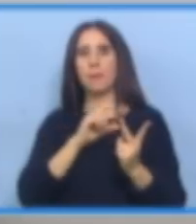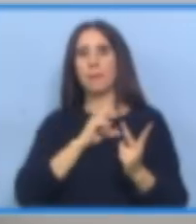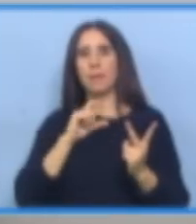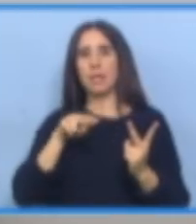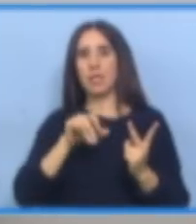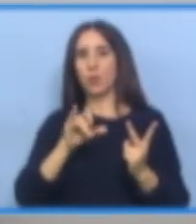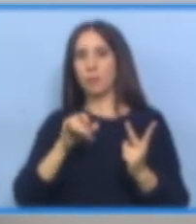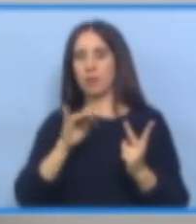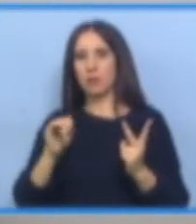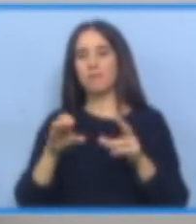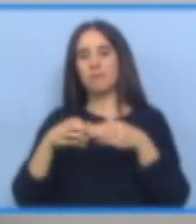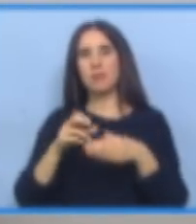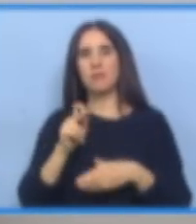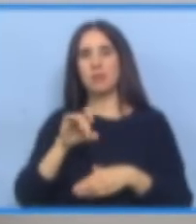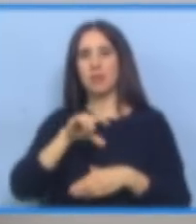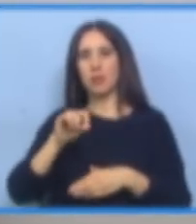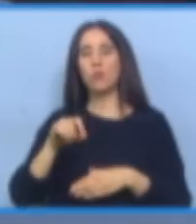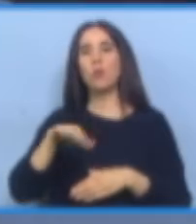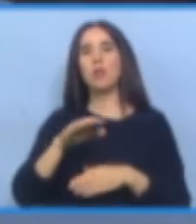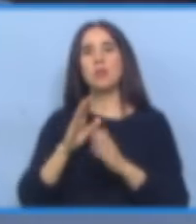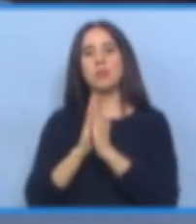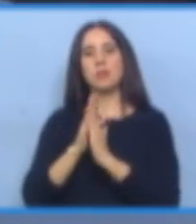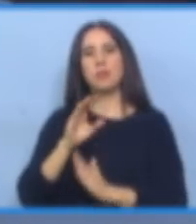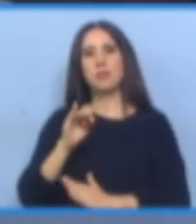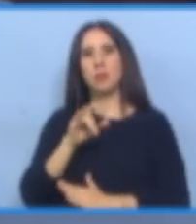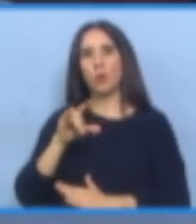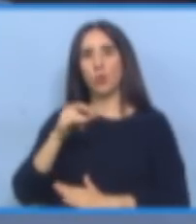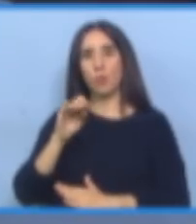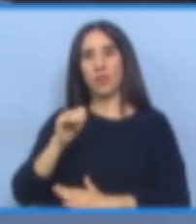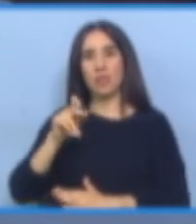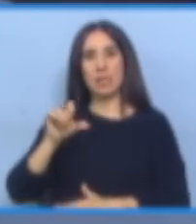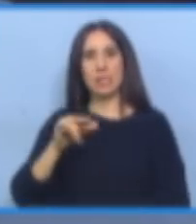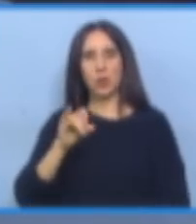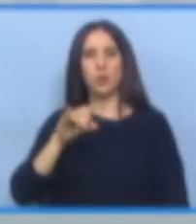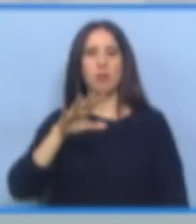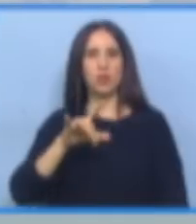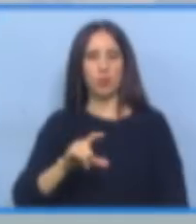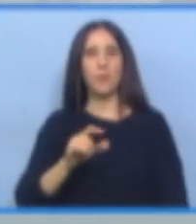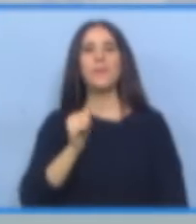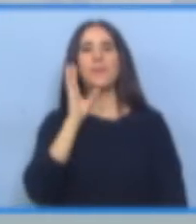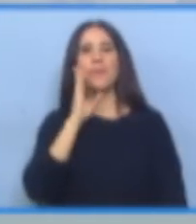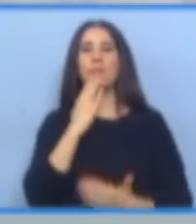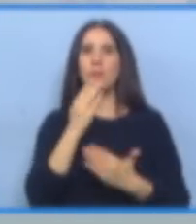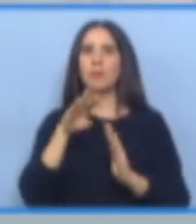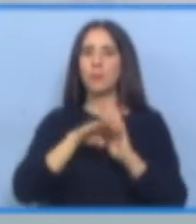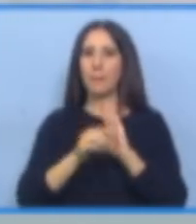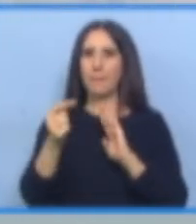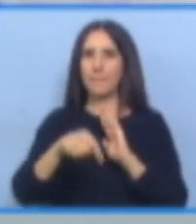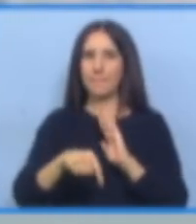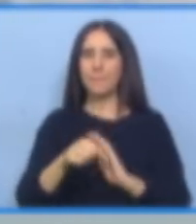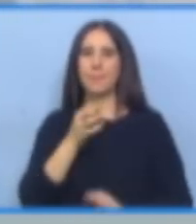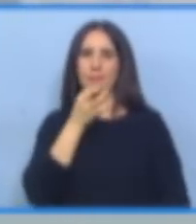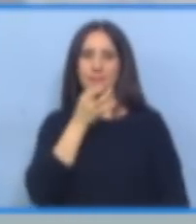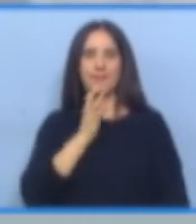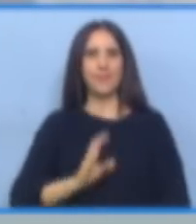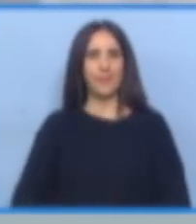vicentino e pároco em Santo Tomás de Aquino, em Lisboa. Boa tarde. Obrigado por estarem neste programa. Começamos por este tema